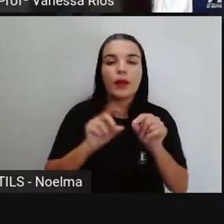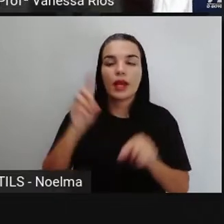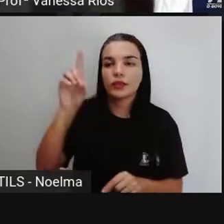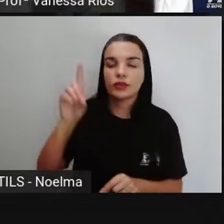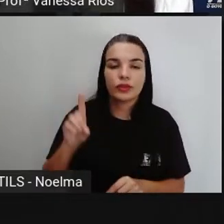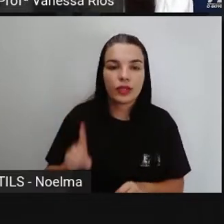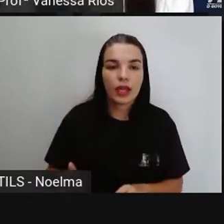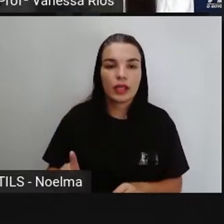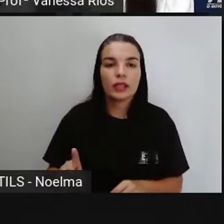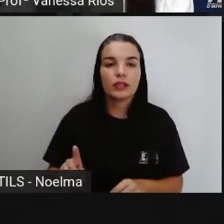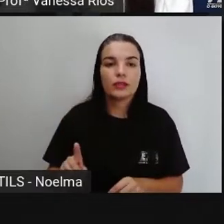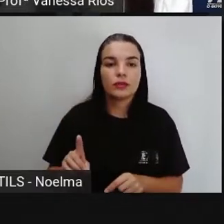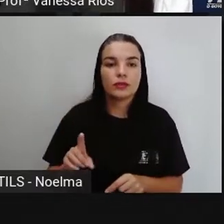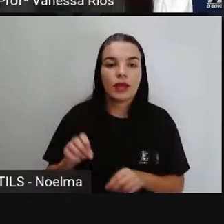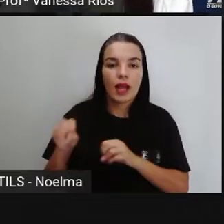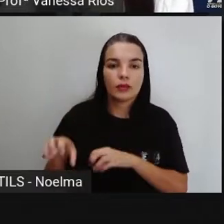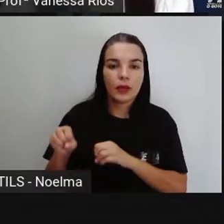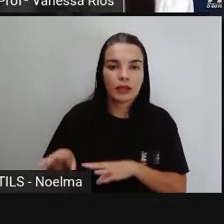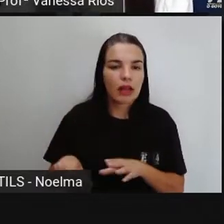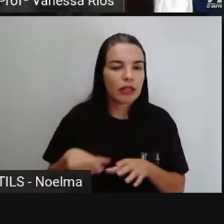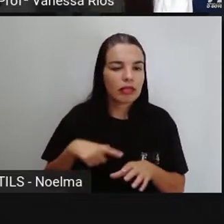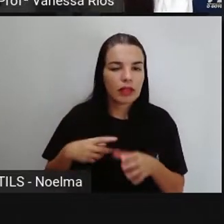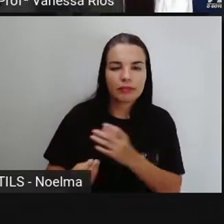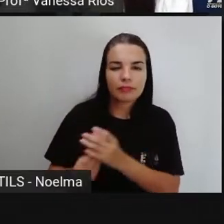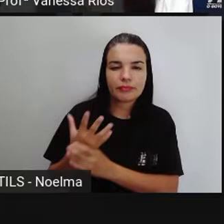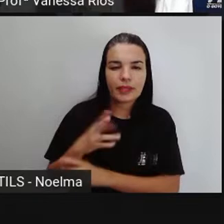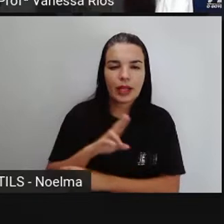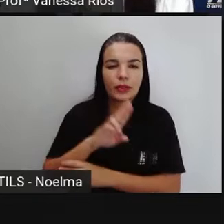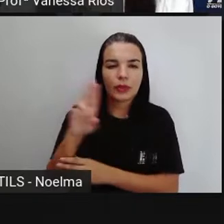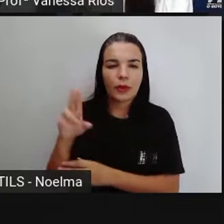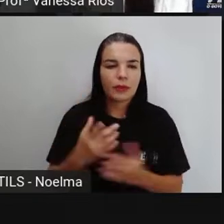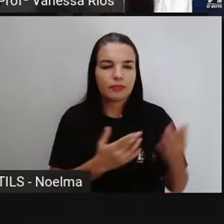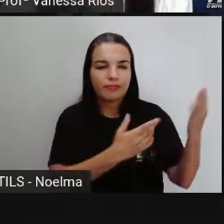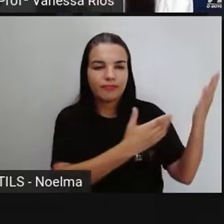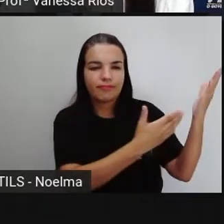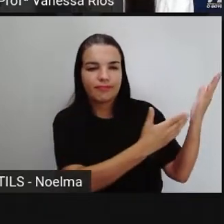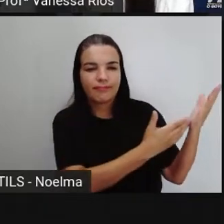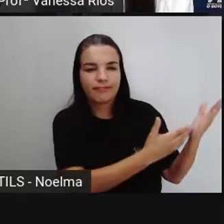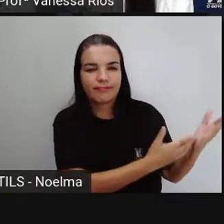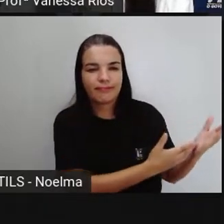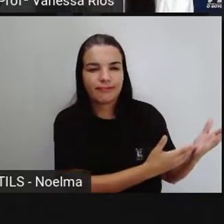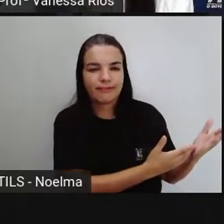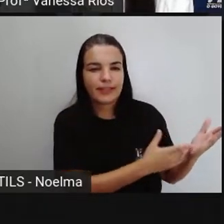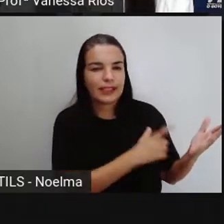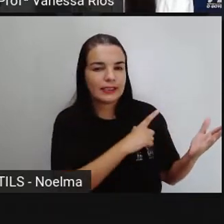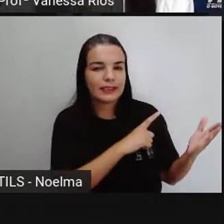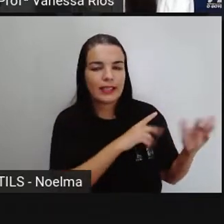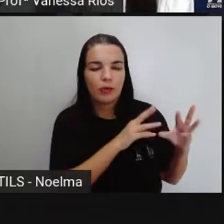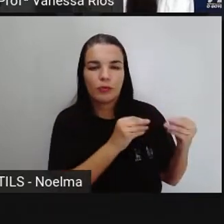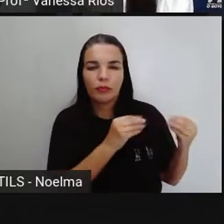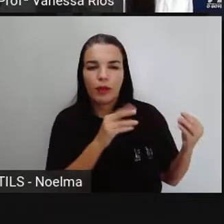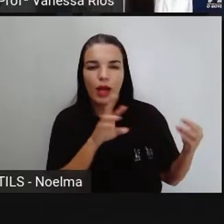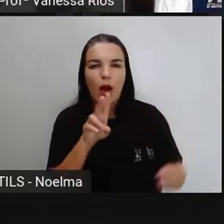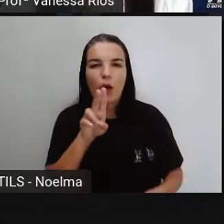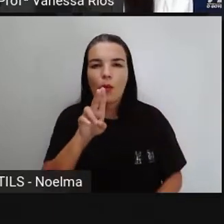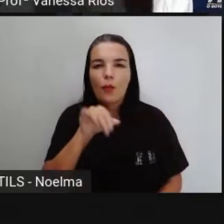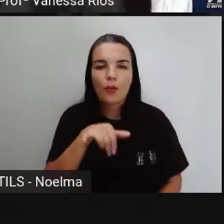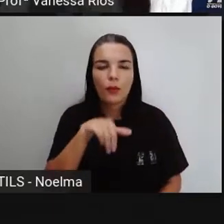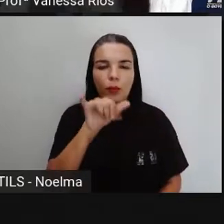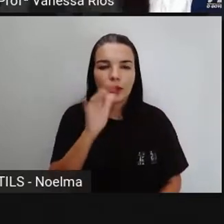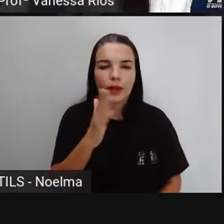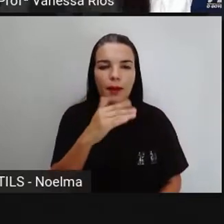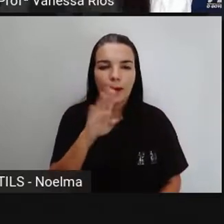nomes como Rui Barbosa, Teixeira de Freitas, Anísio Teixeira, Antônio Luiz Machado Neto,